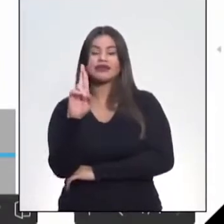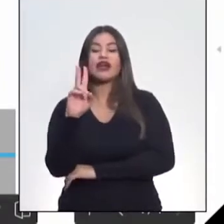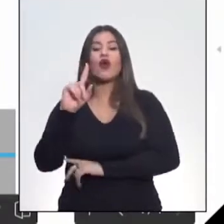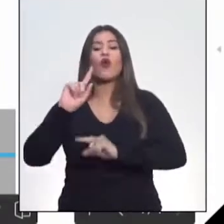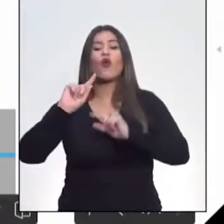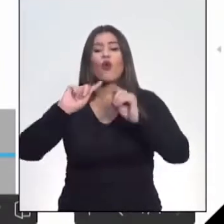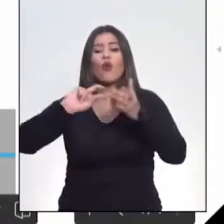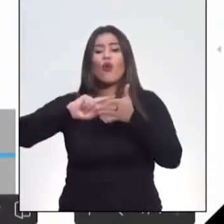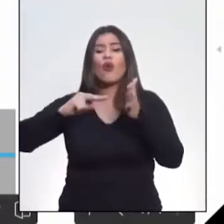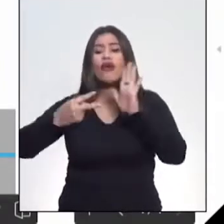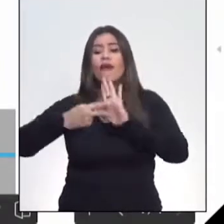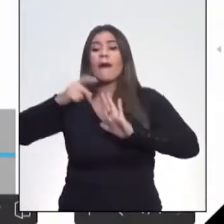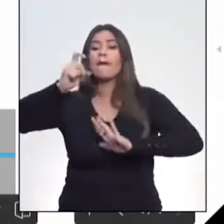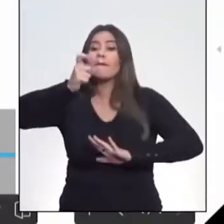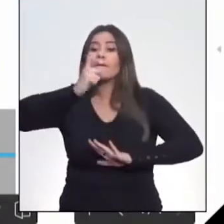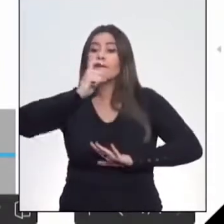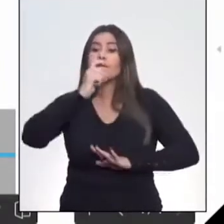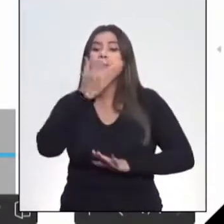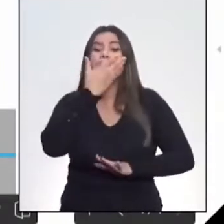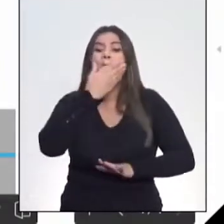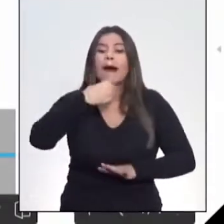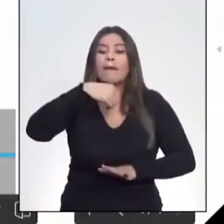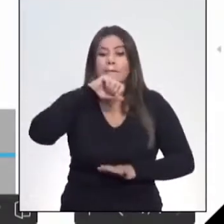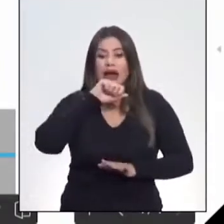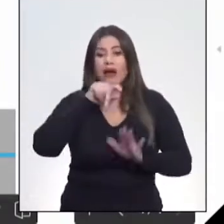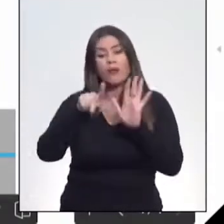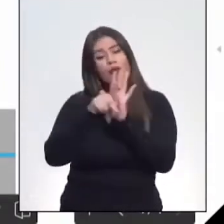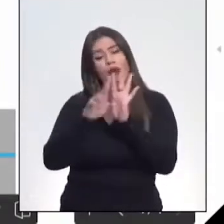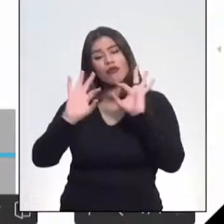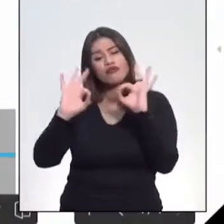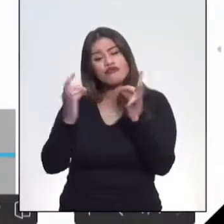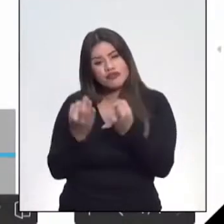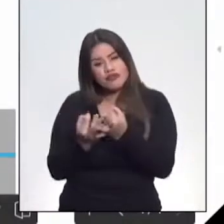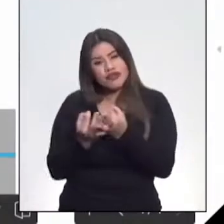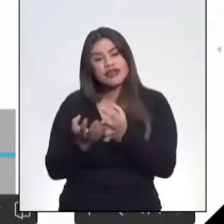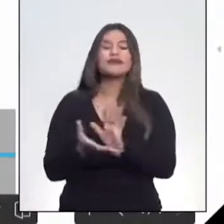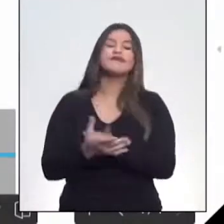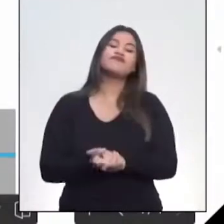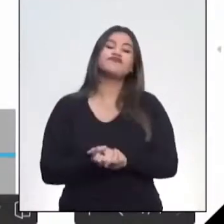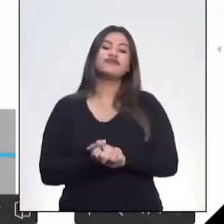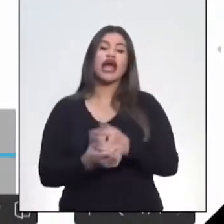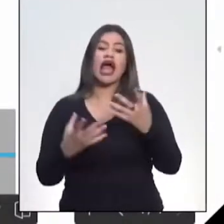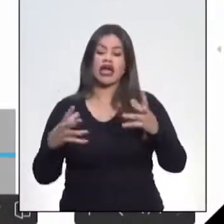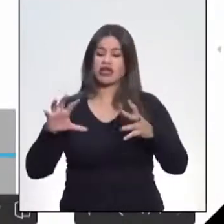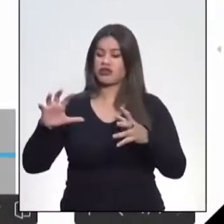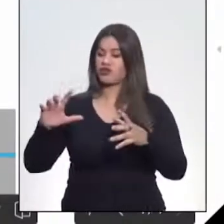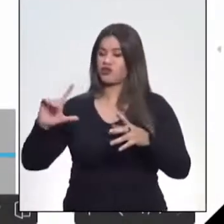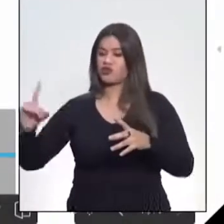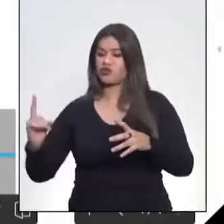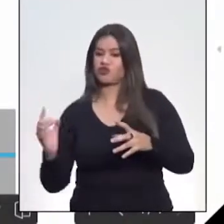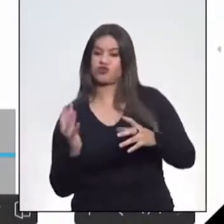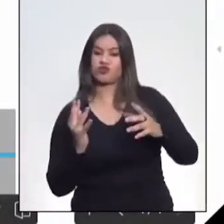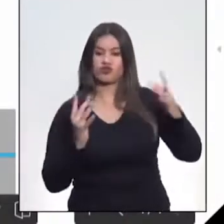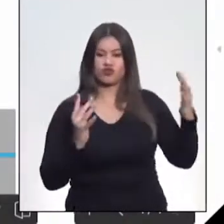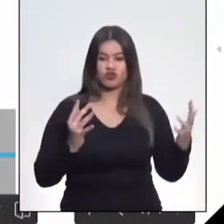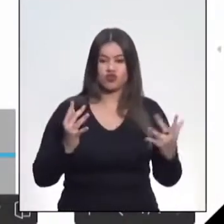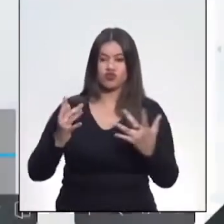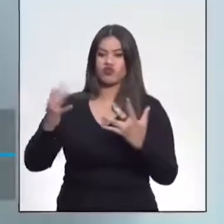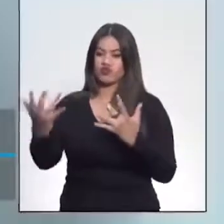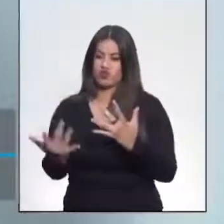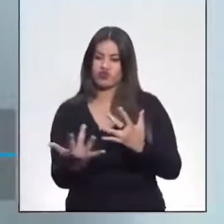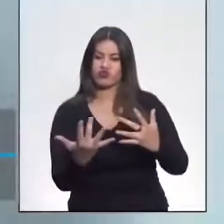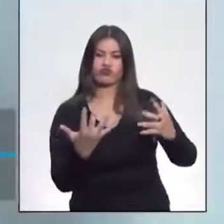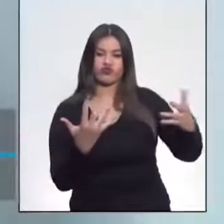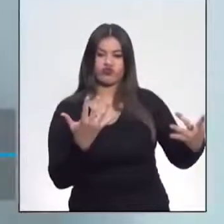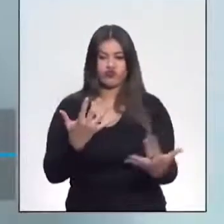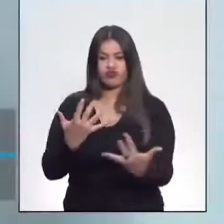pa ter ele comandava aqueles games só que aí esses games eles começam a se juntar a vocês